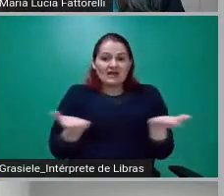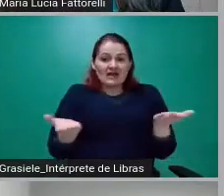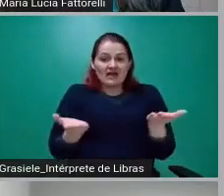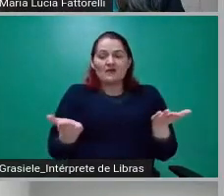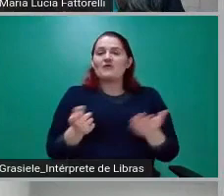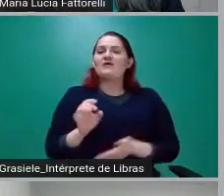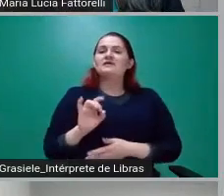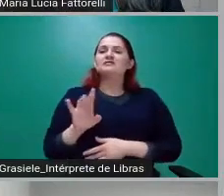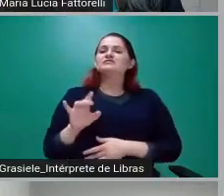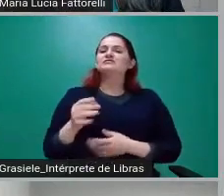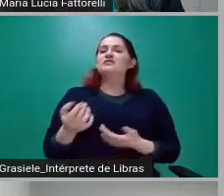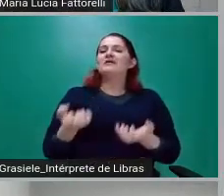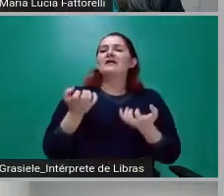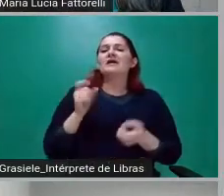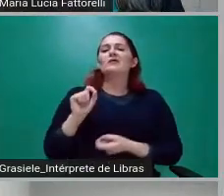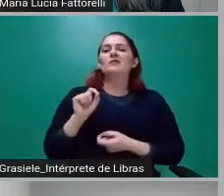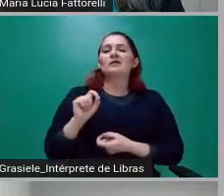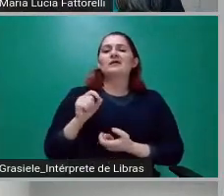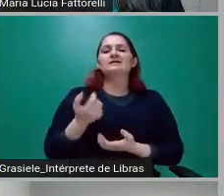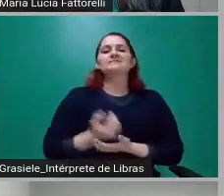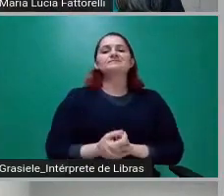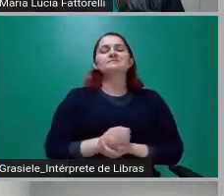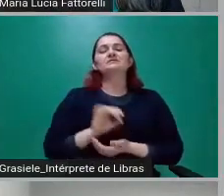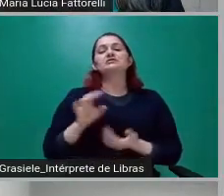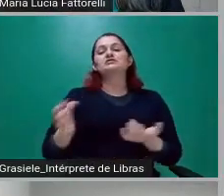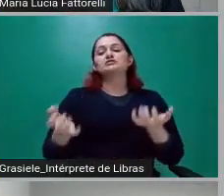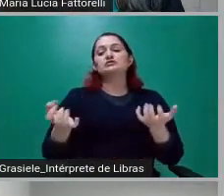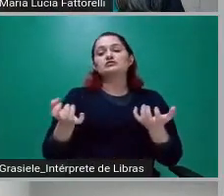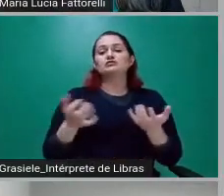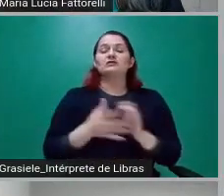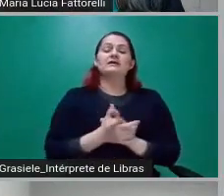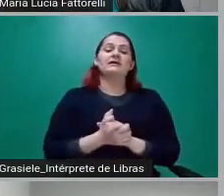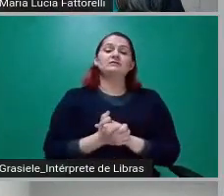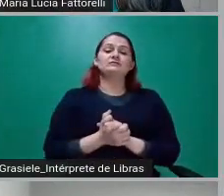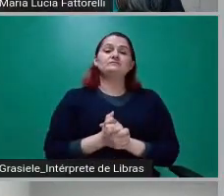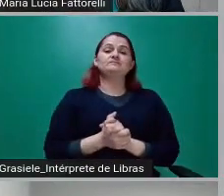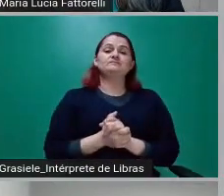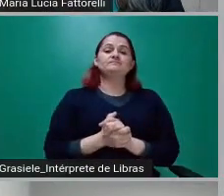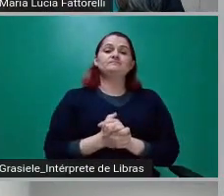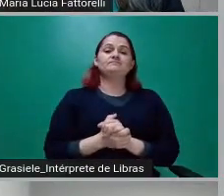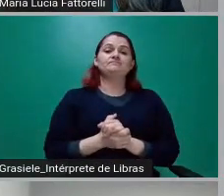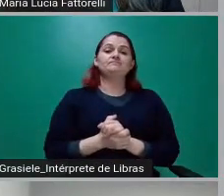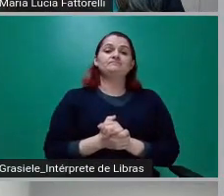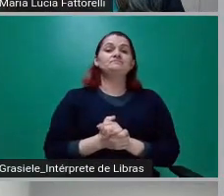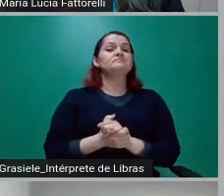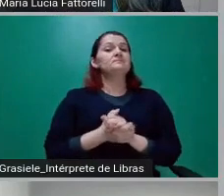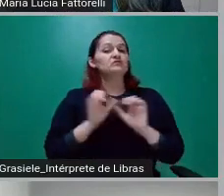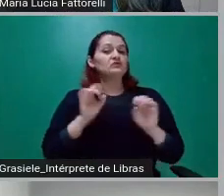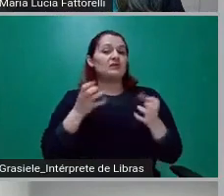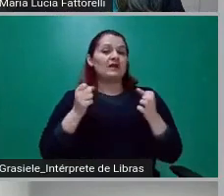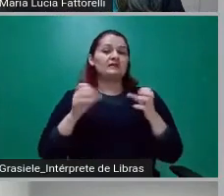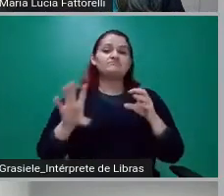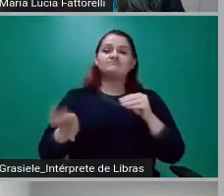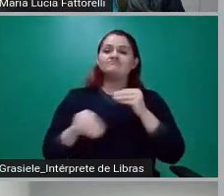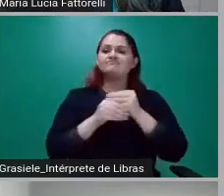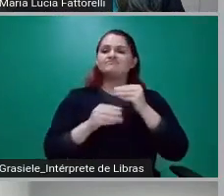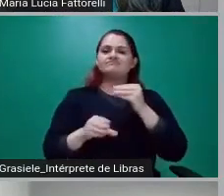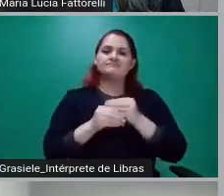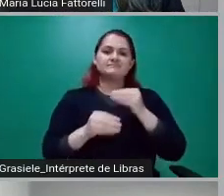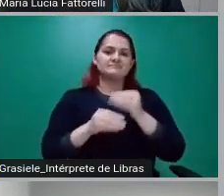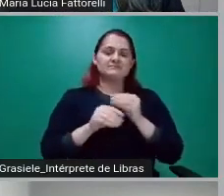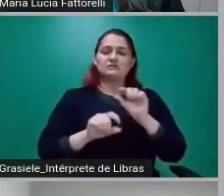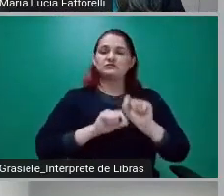apenas me permitir trazer algumas considerações